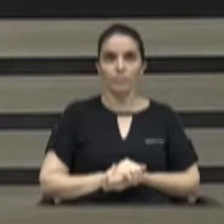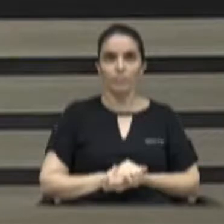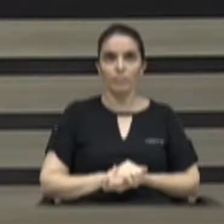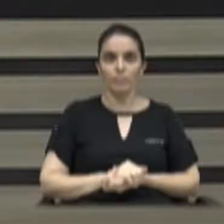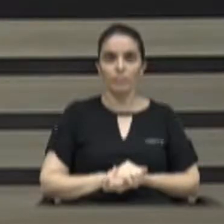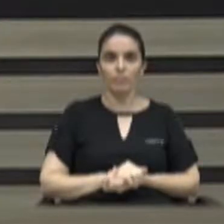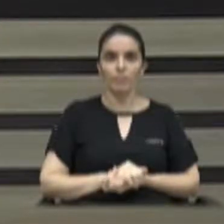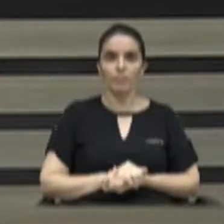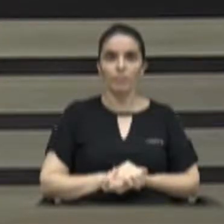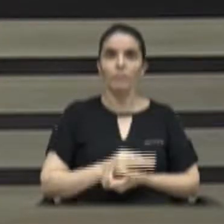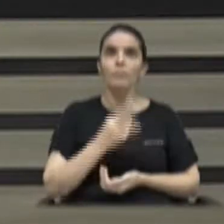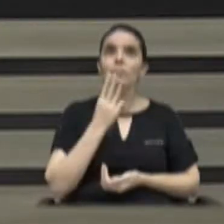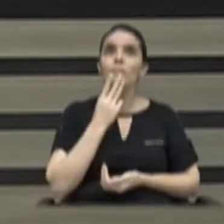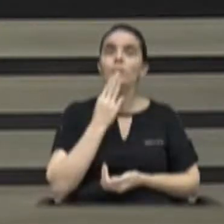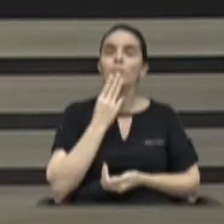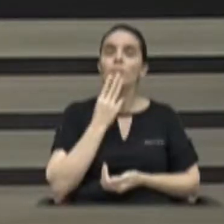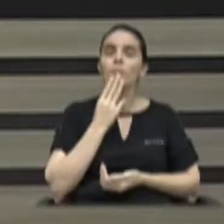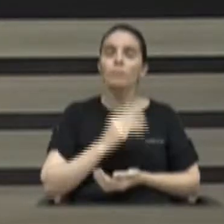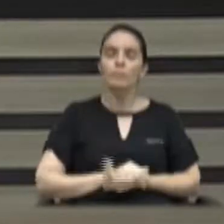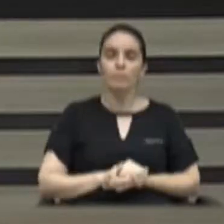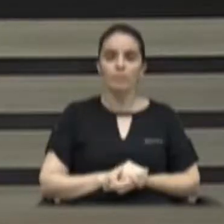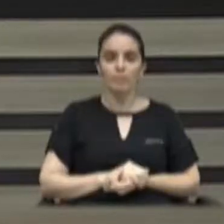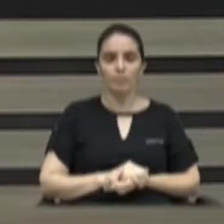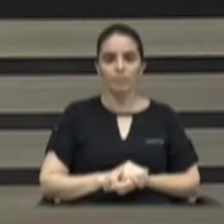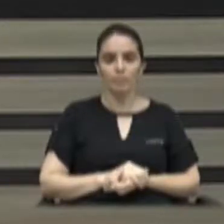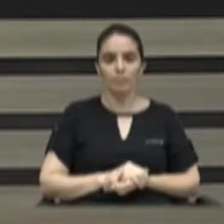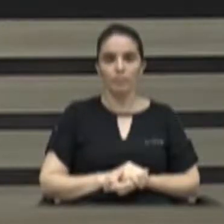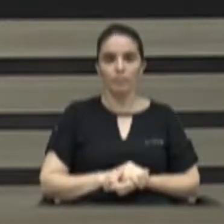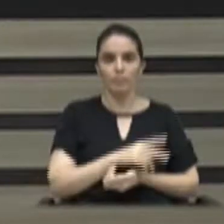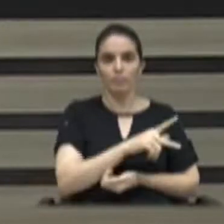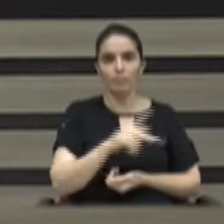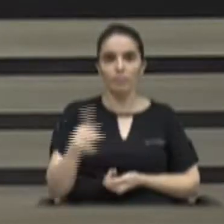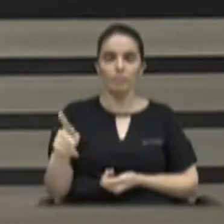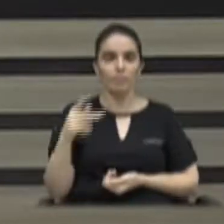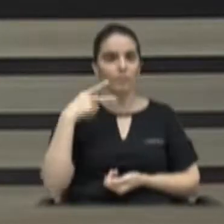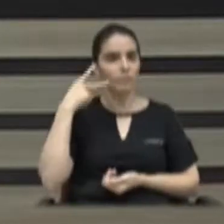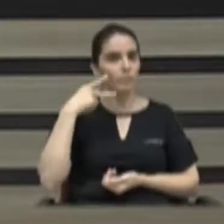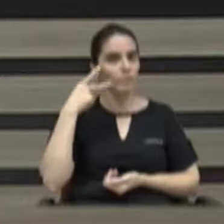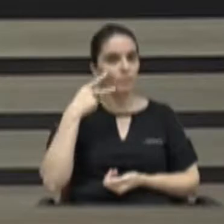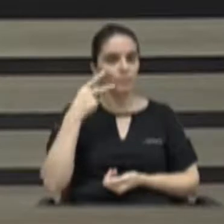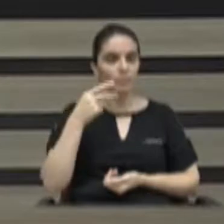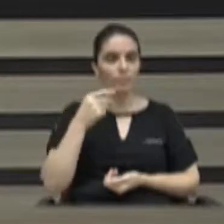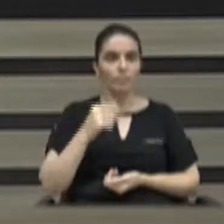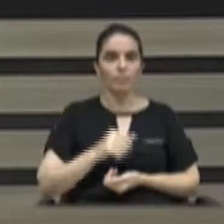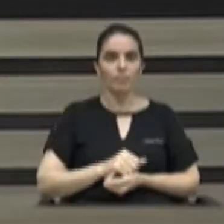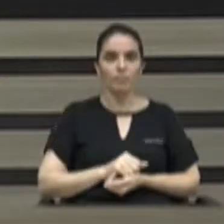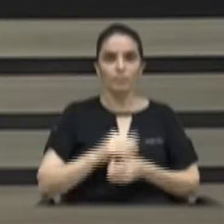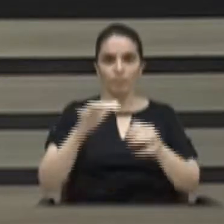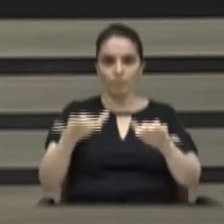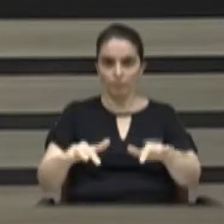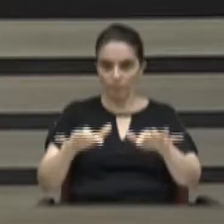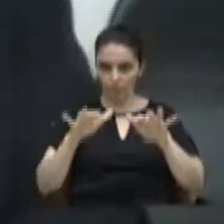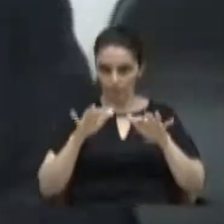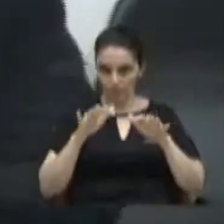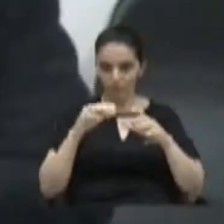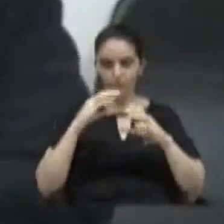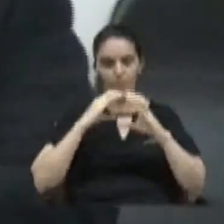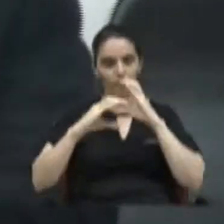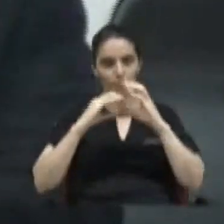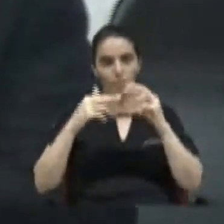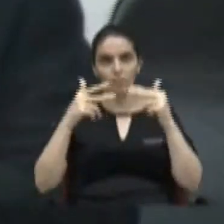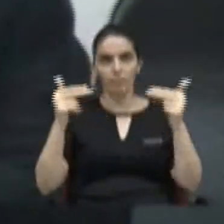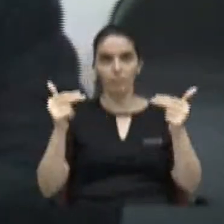Com a palavra, vereador Vaguinho. Senhor presidente, nobres pares, público presente, público que nos acompanha pelos meios de